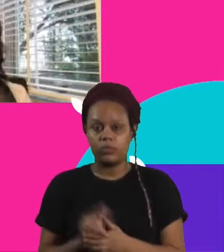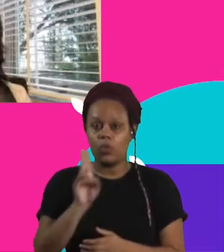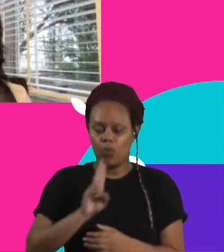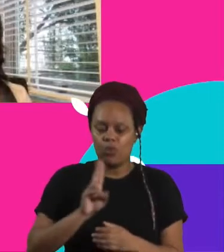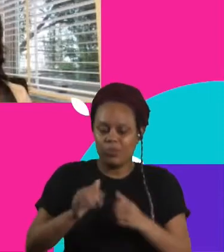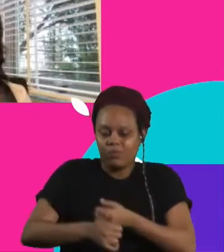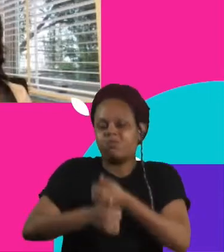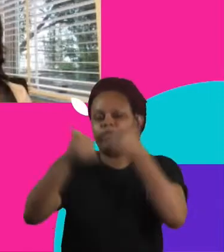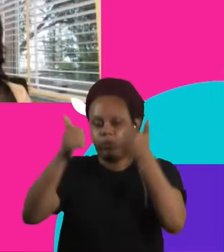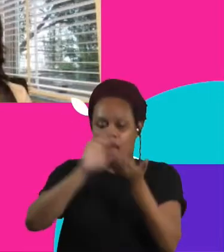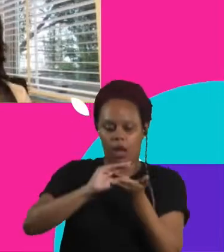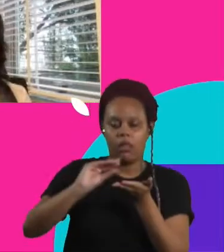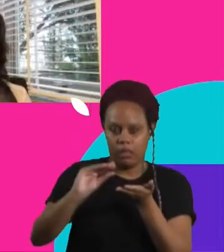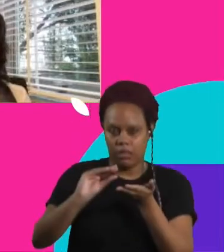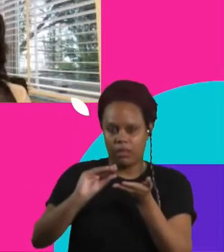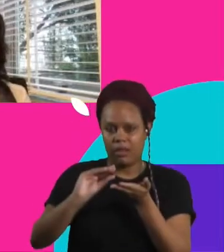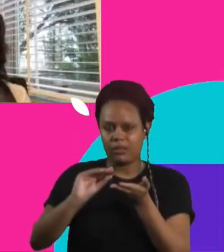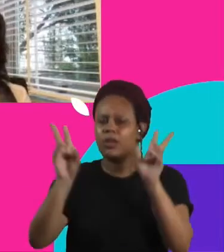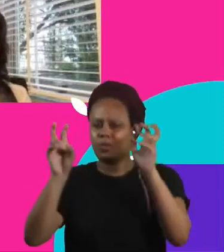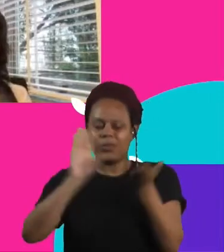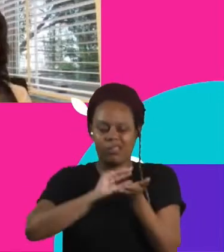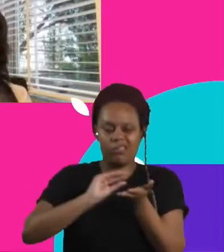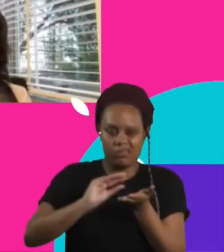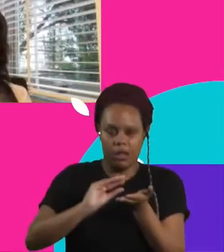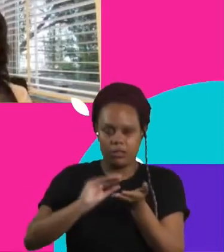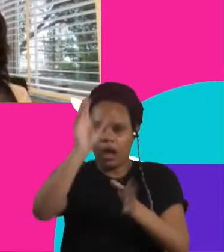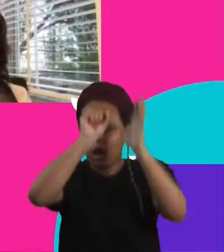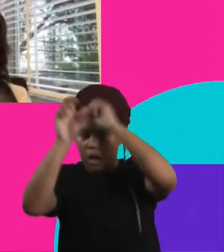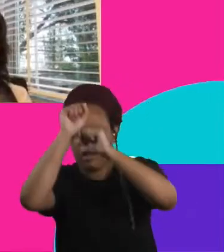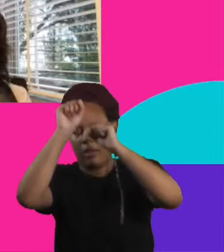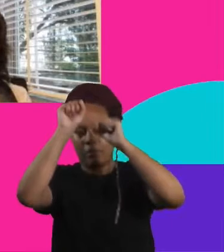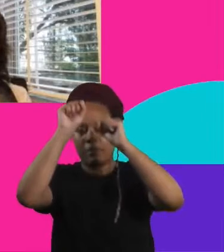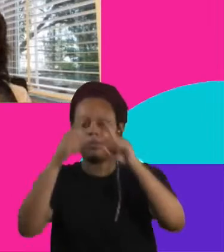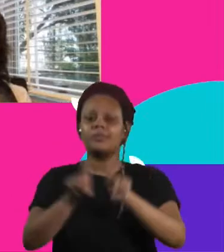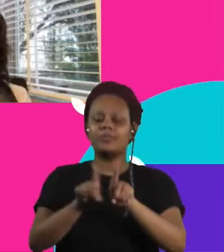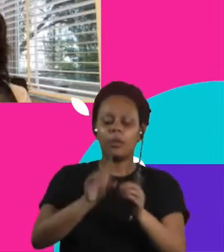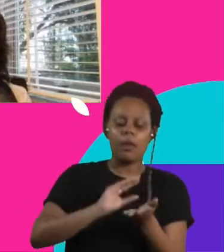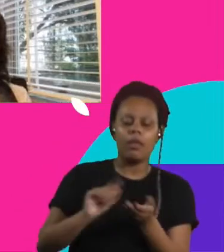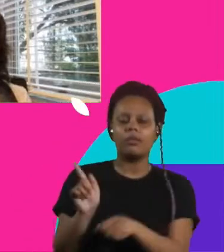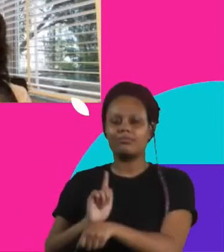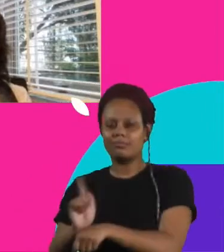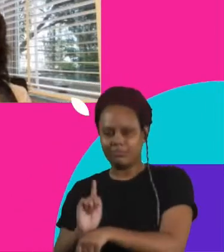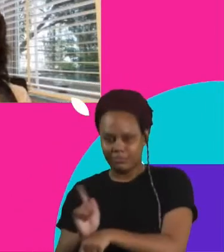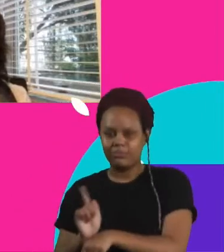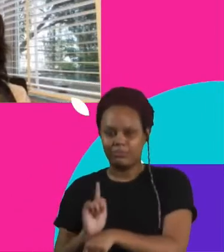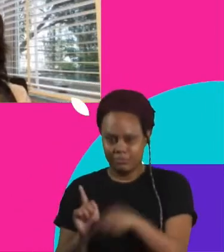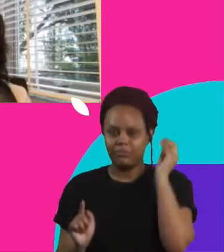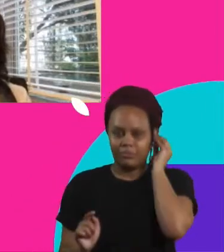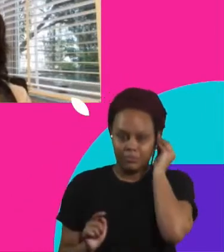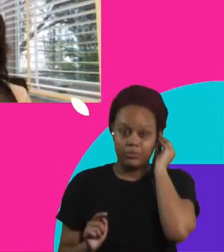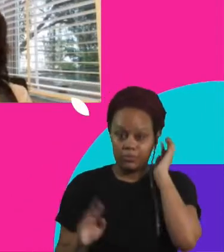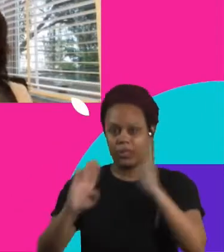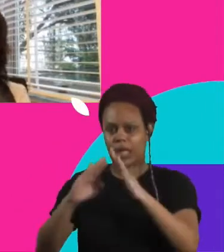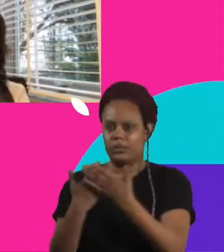da educação. E aí, quando eu falo em dados, eu falo tanto de dados de aprendizagem, como dados de gestão dos sistemas públicos de